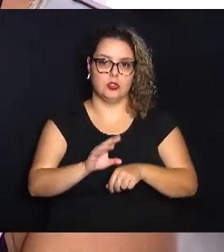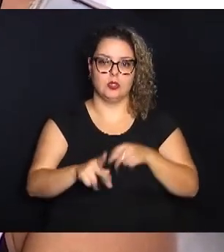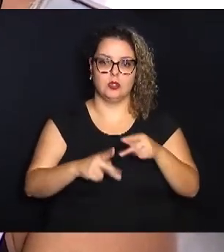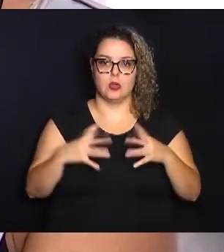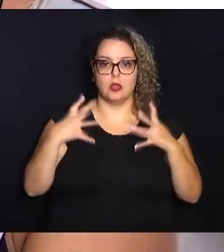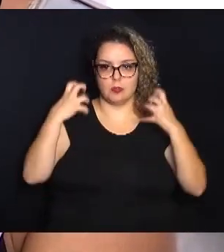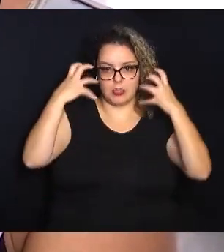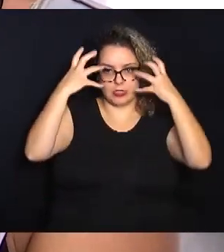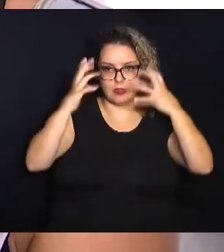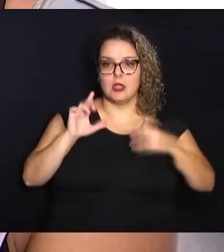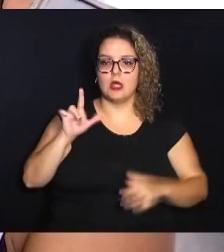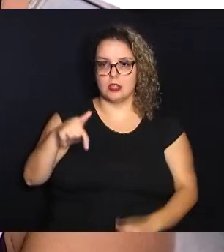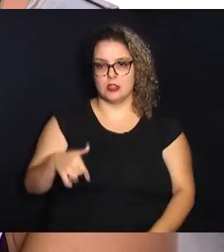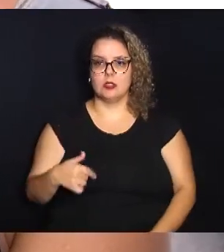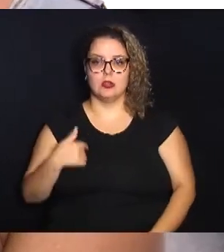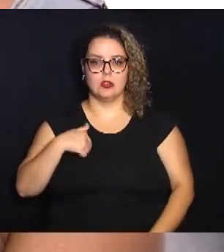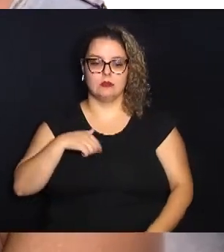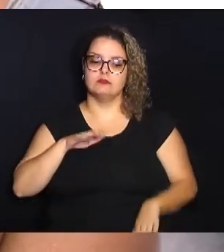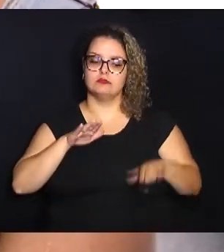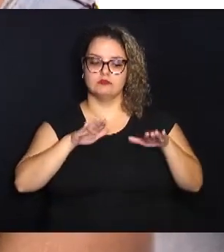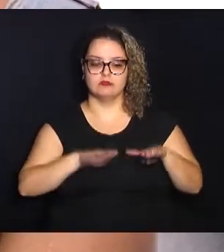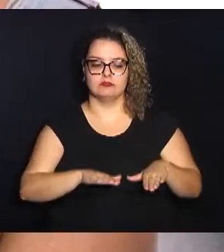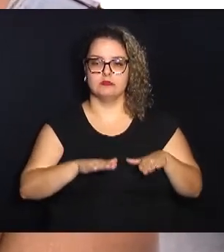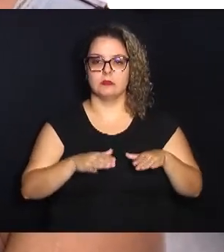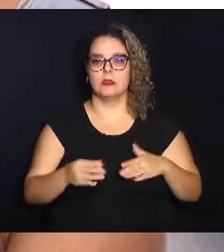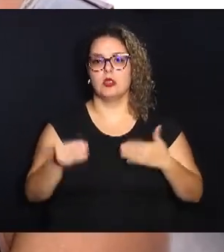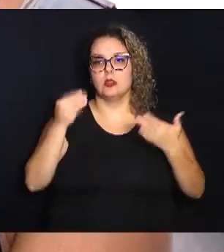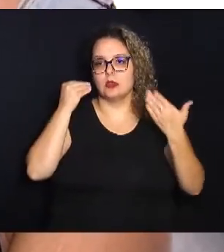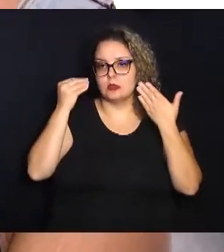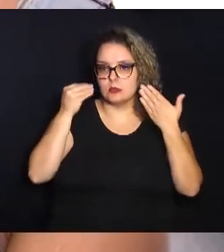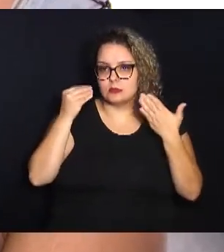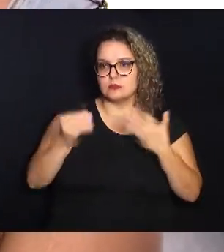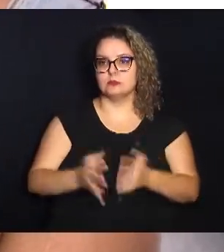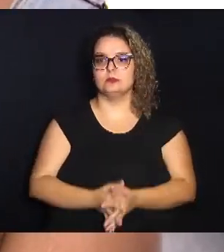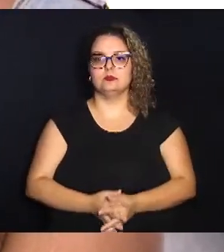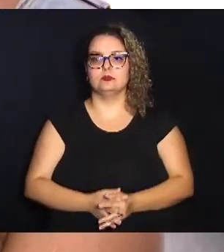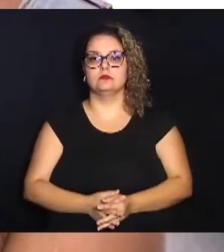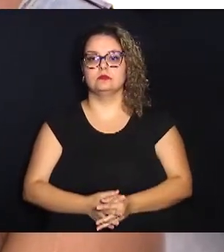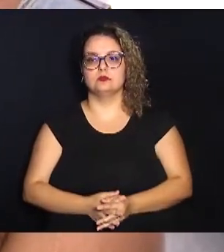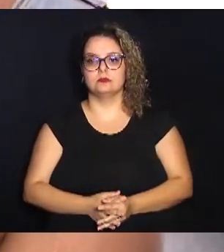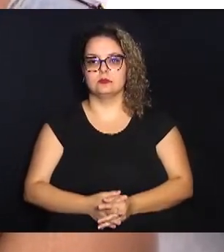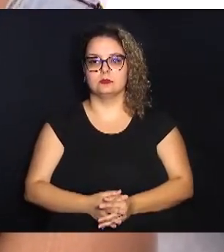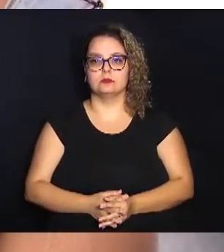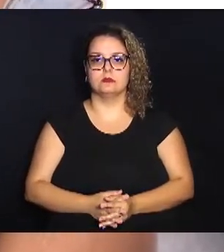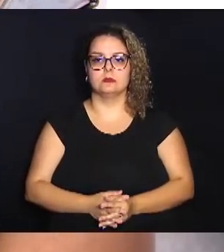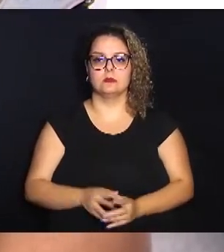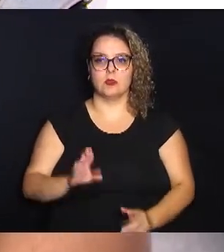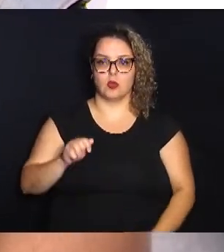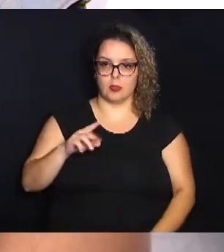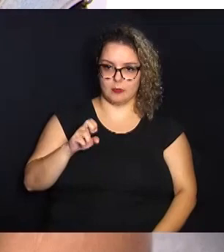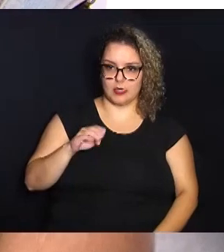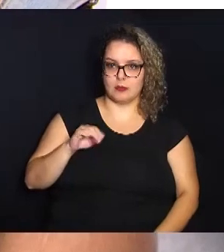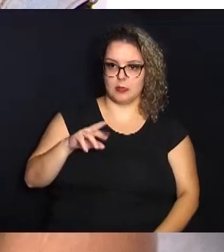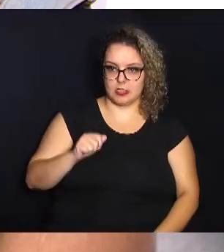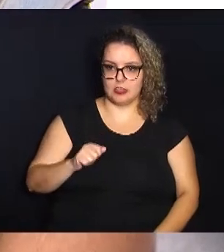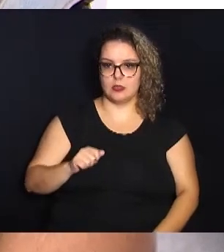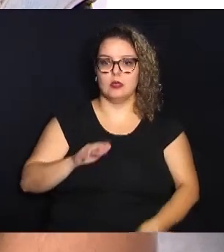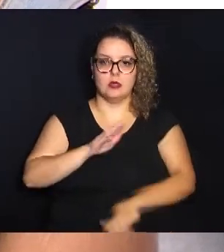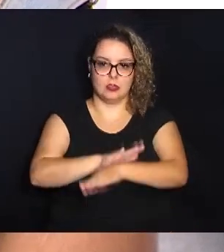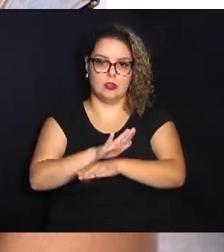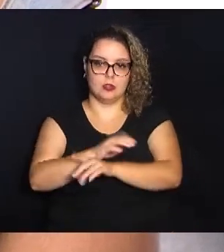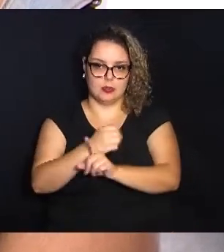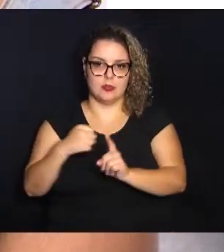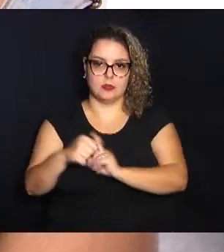cursinho Popular Maria el Franco aí depois eu fui ficando fazendo atendimento psicoterapeuta terapêutico com a Bárbara e